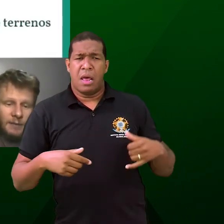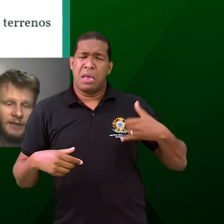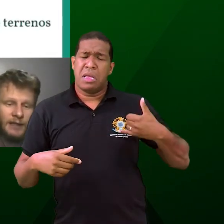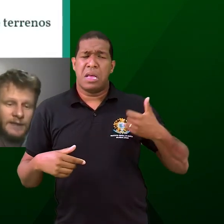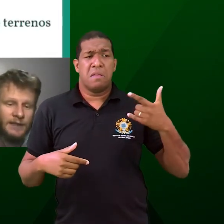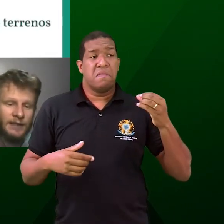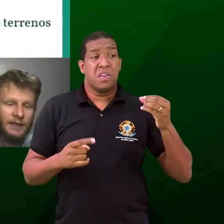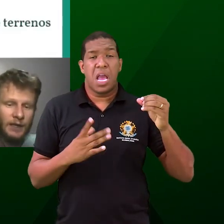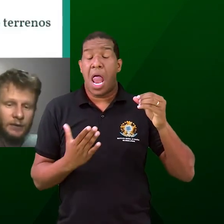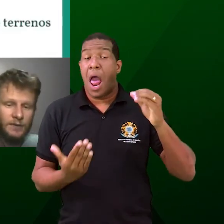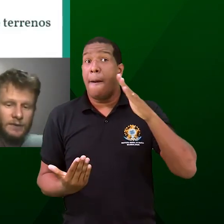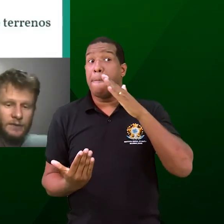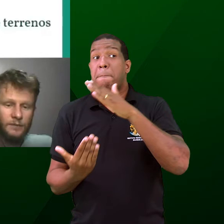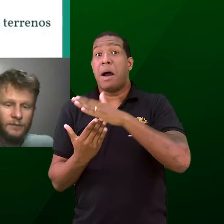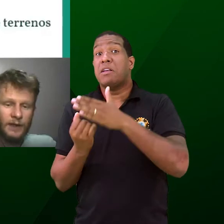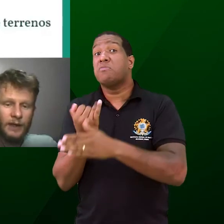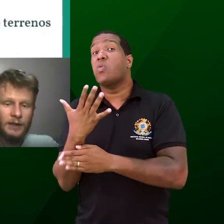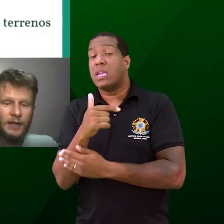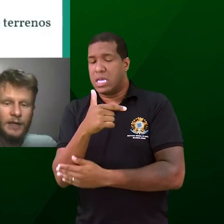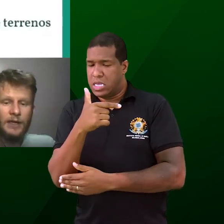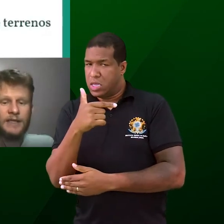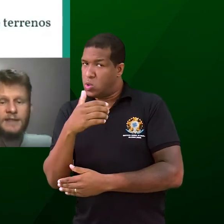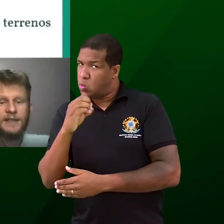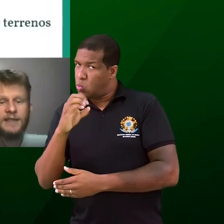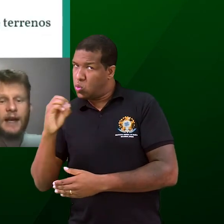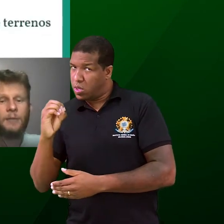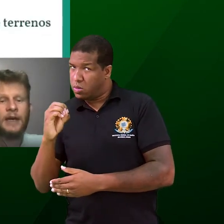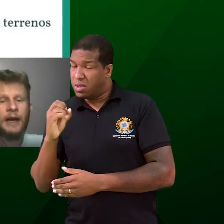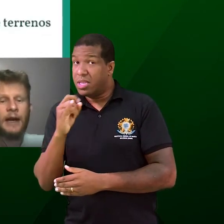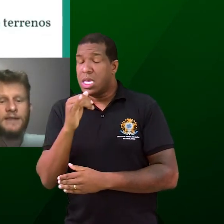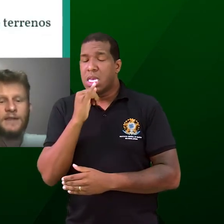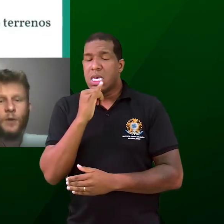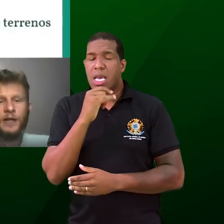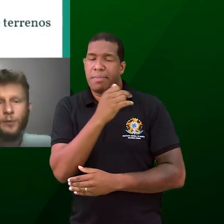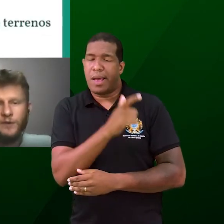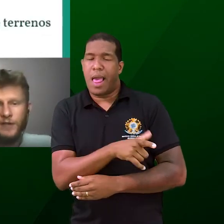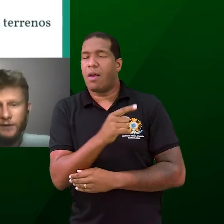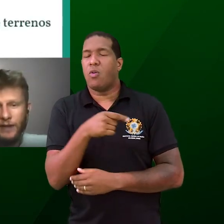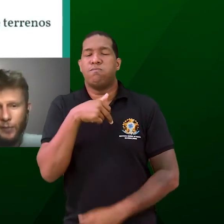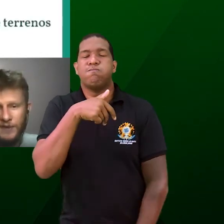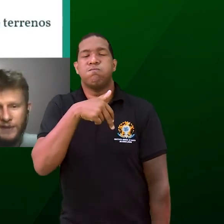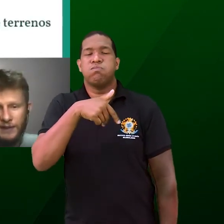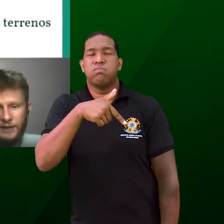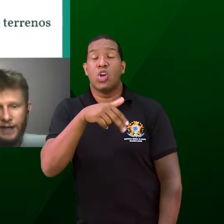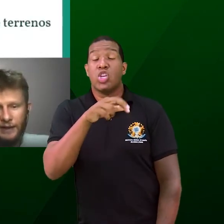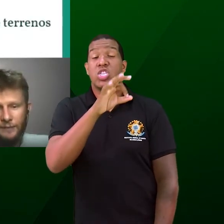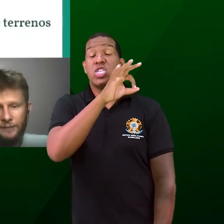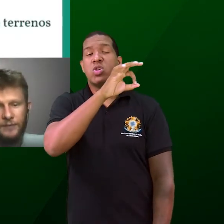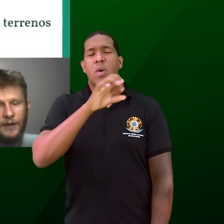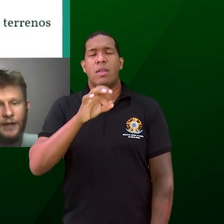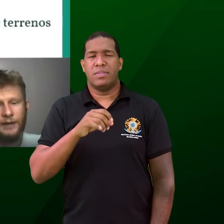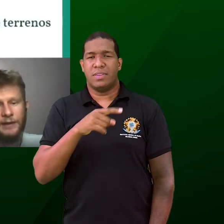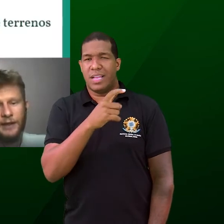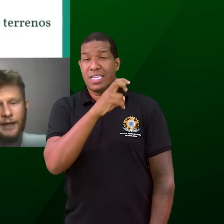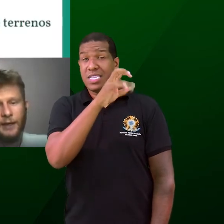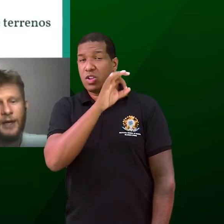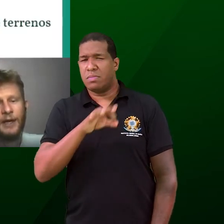180 batimentos, tá? Quase 80, 90% da minha frequência, preciso diminuir. Isso, o corredor que não tem esse